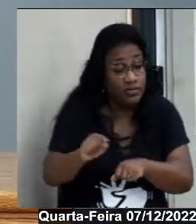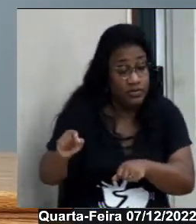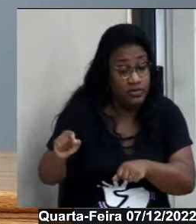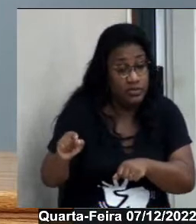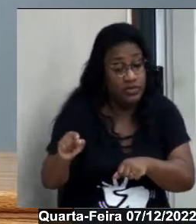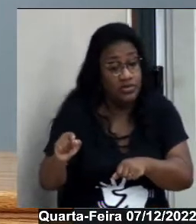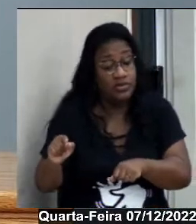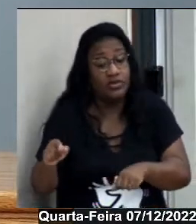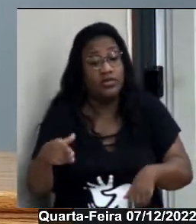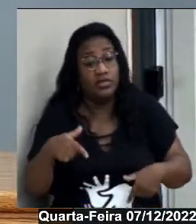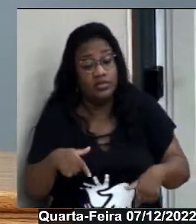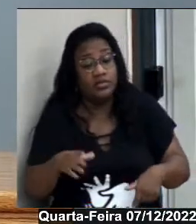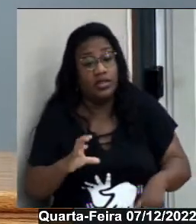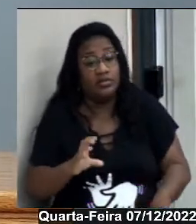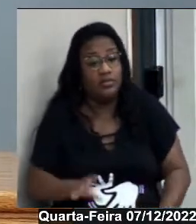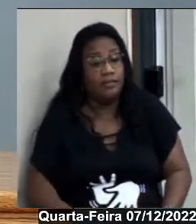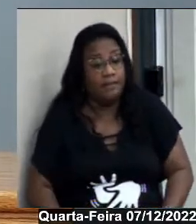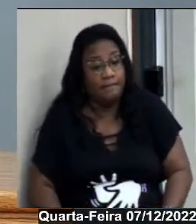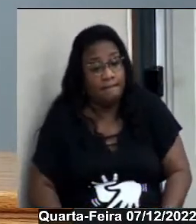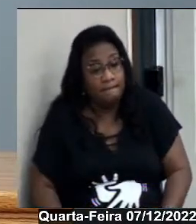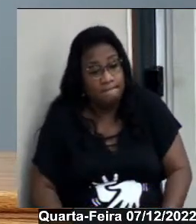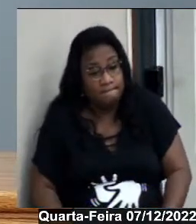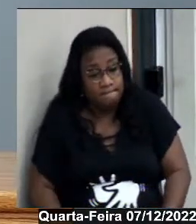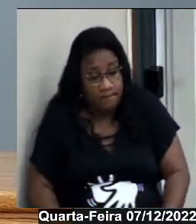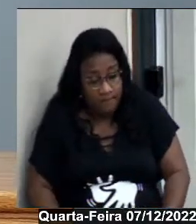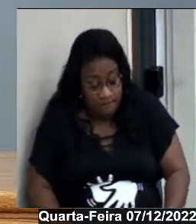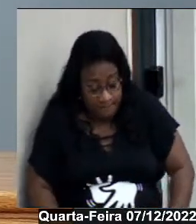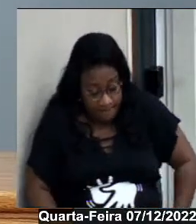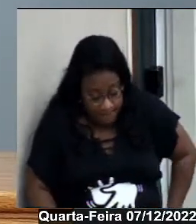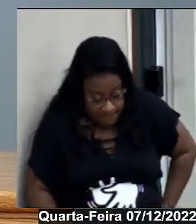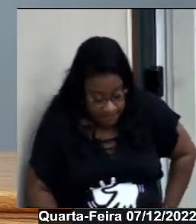ginásio, torcendo para a nossa cidade. Obrigado.